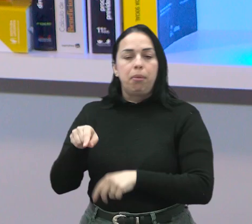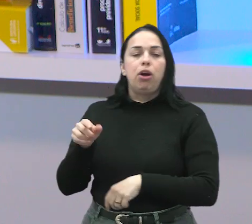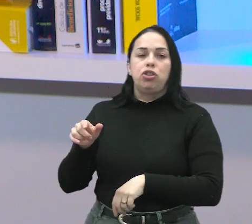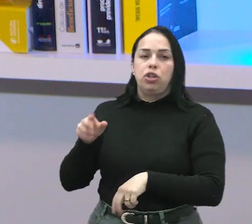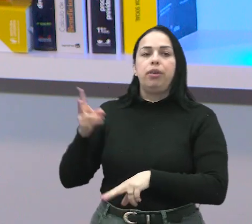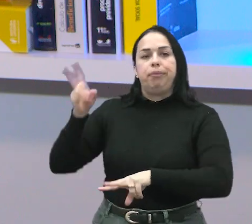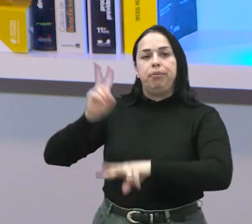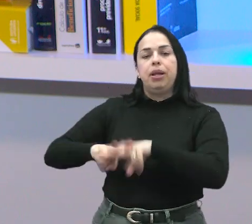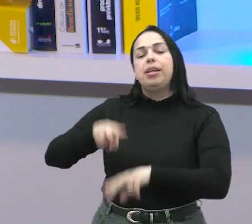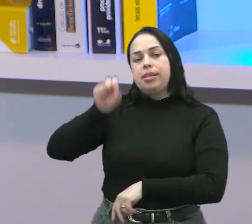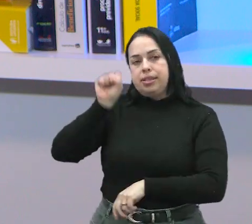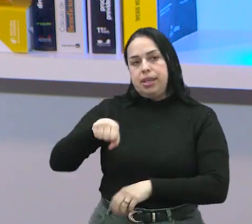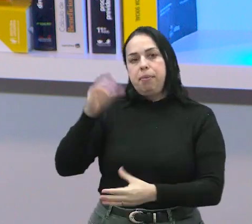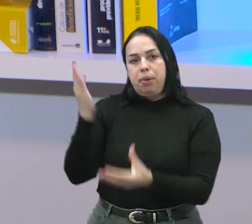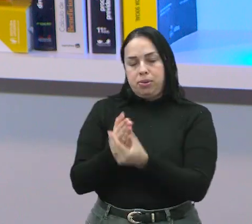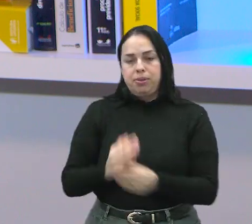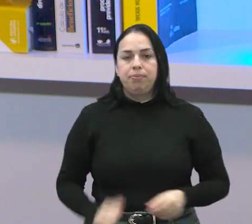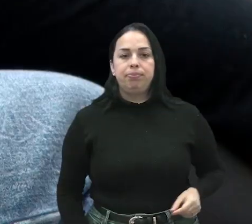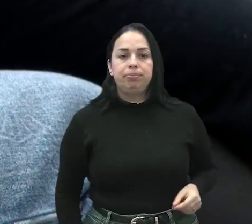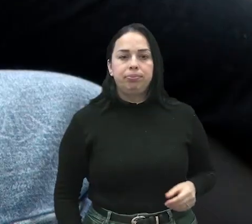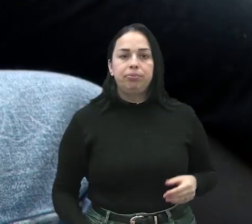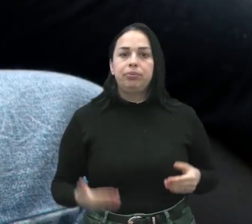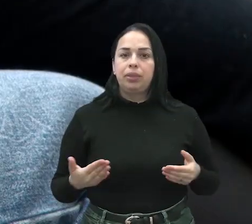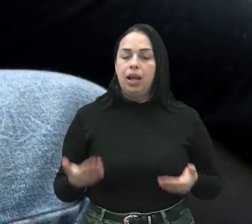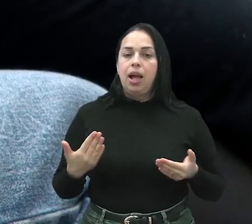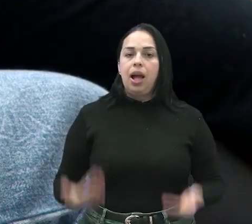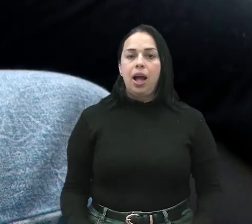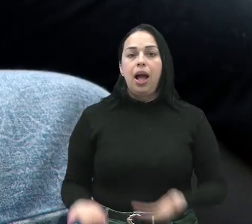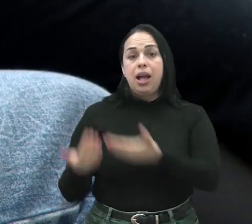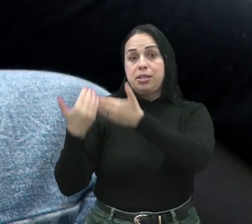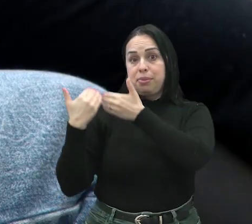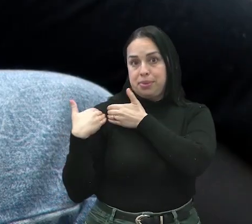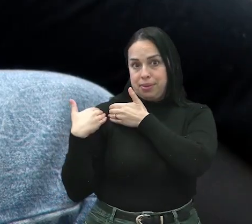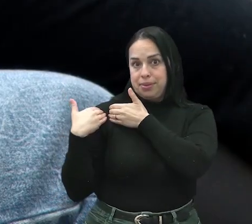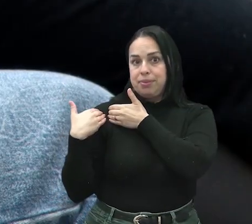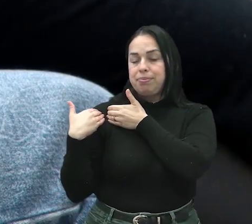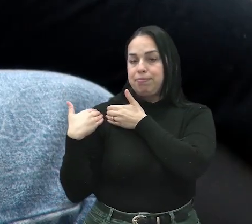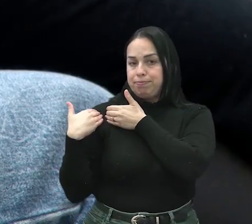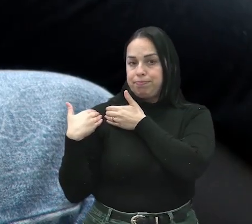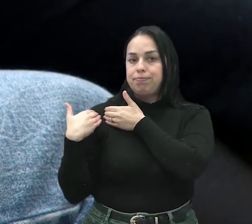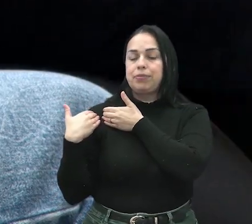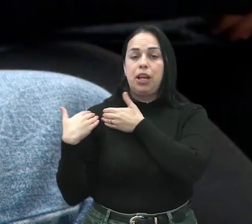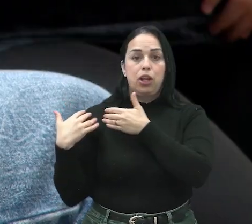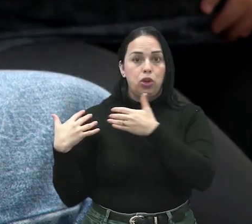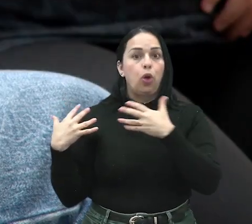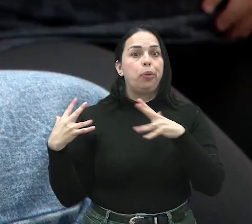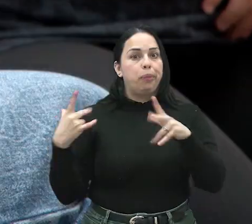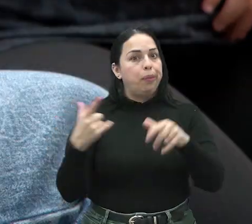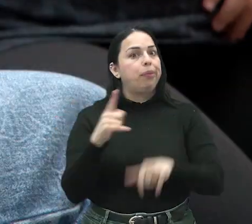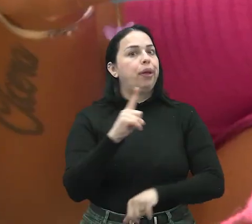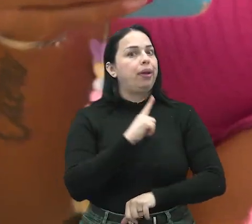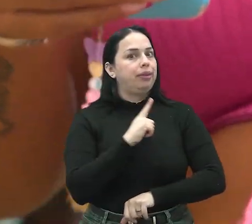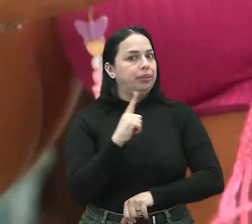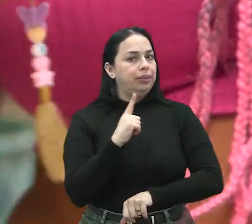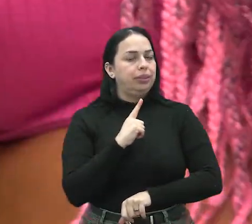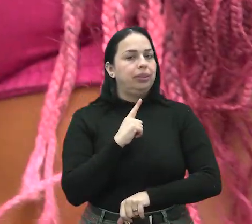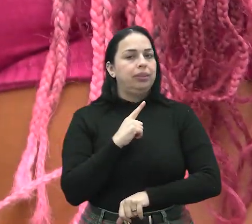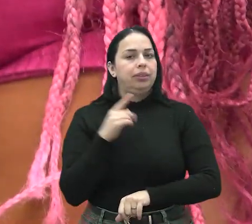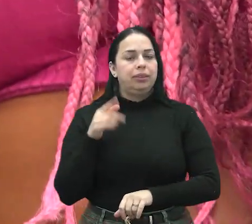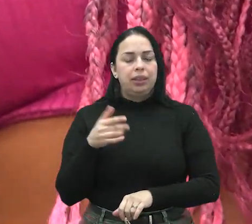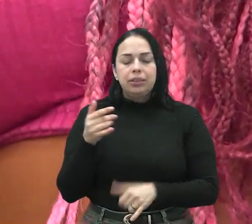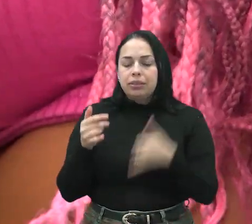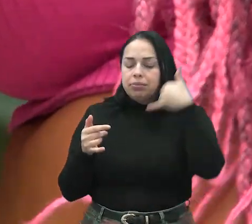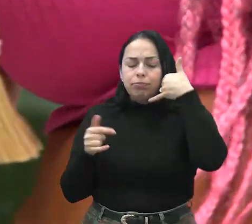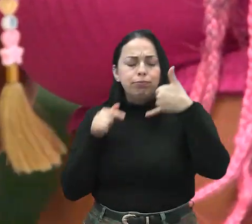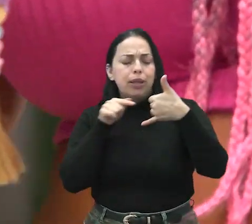pode sofrer consequências criminais sérias. A responsabilidade, no fim, é de todos. Ao